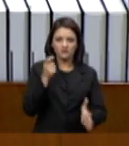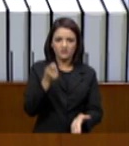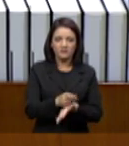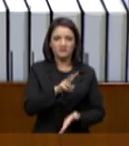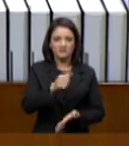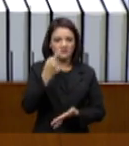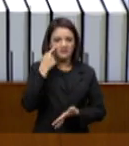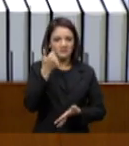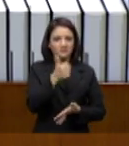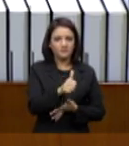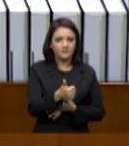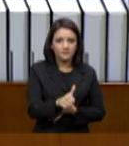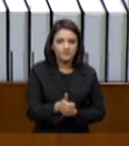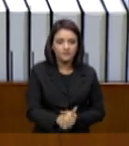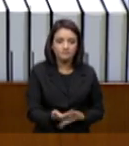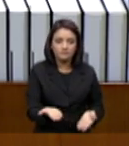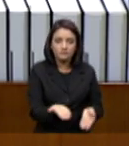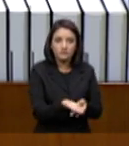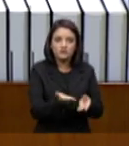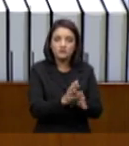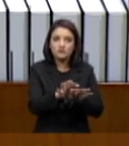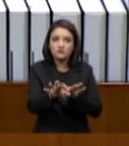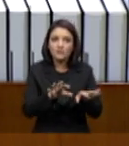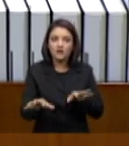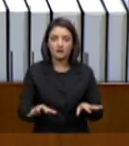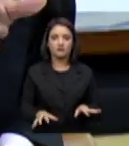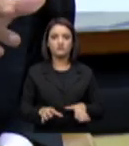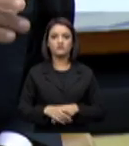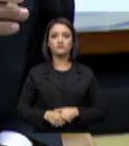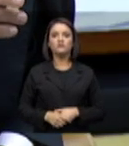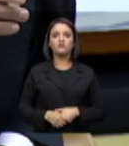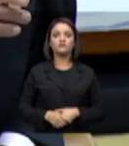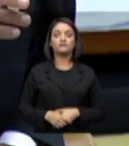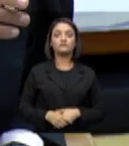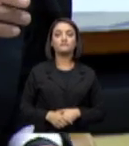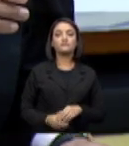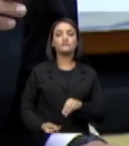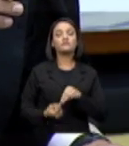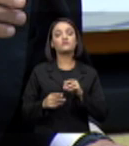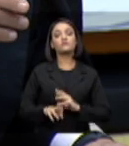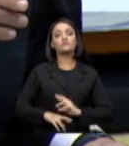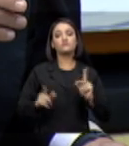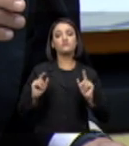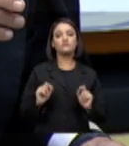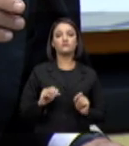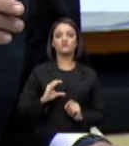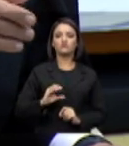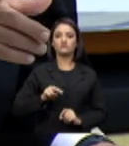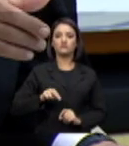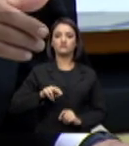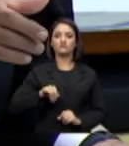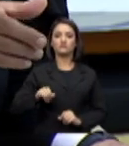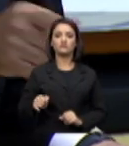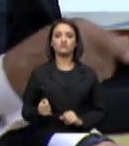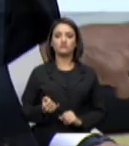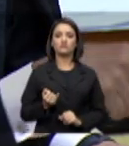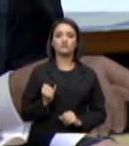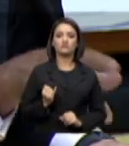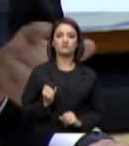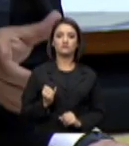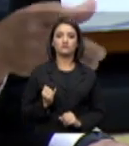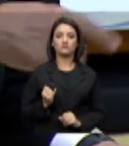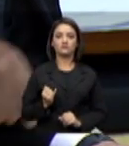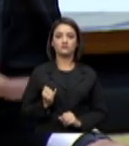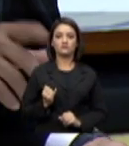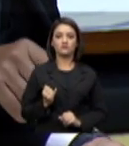a análise do juiz de perna um livro diferença presidente é que o ato do cnj não fica